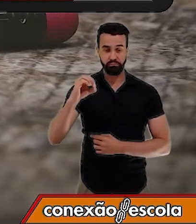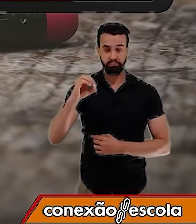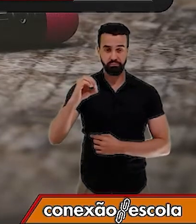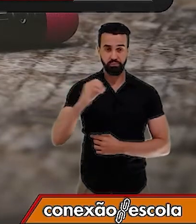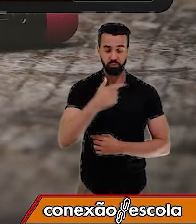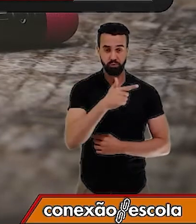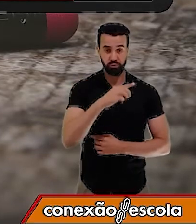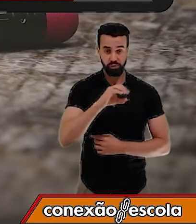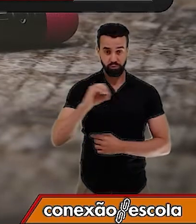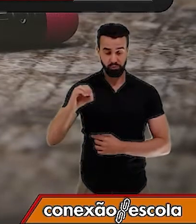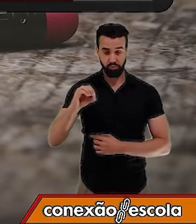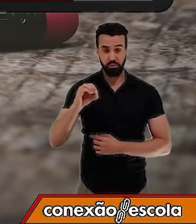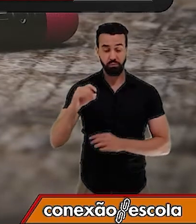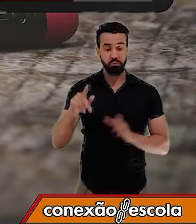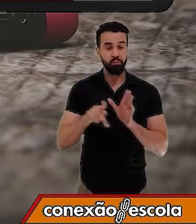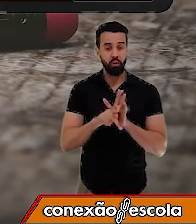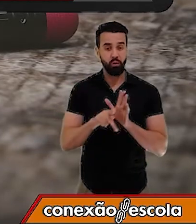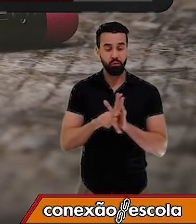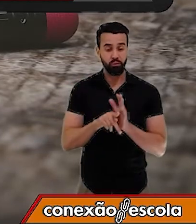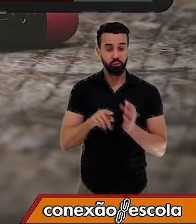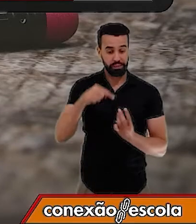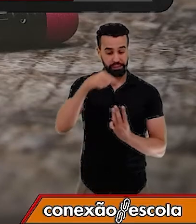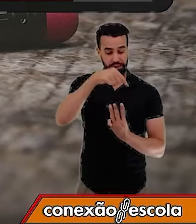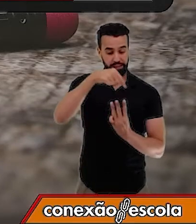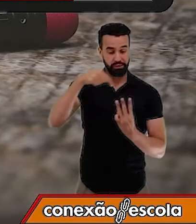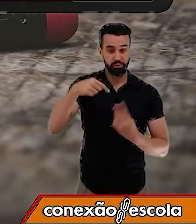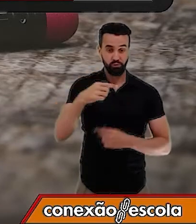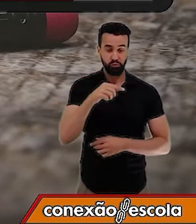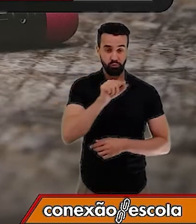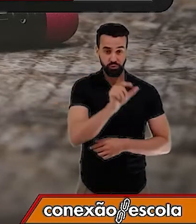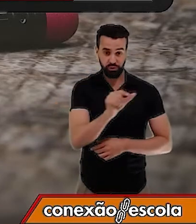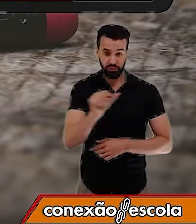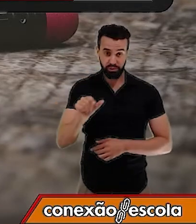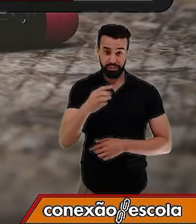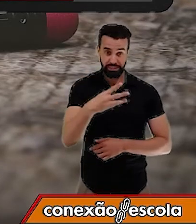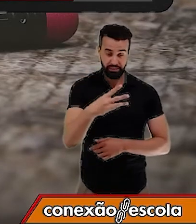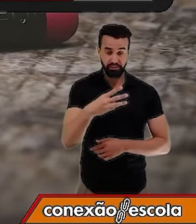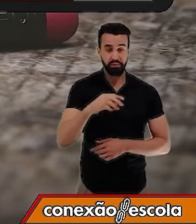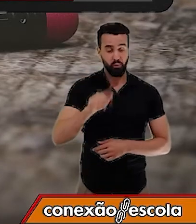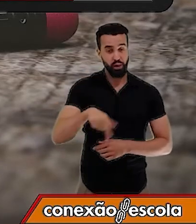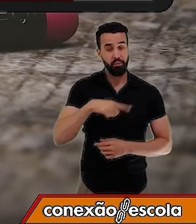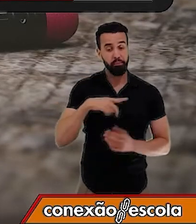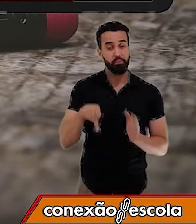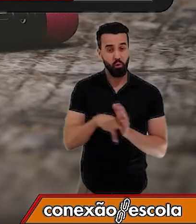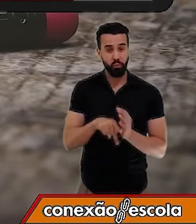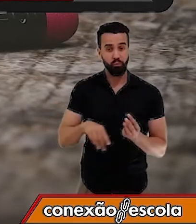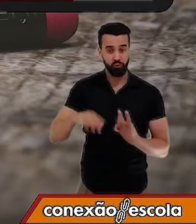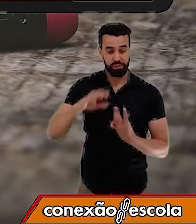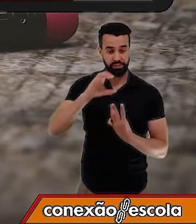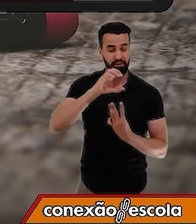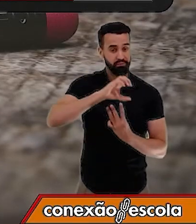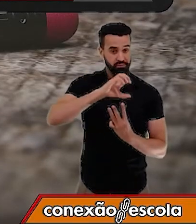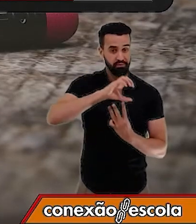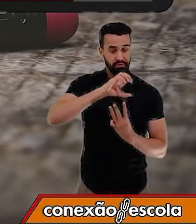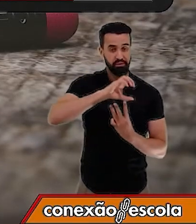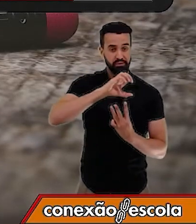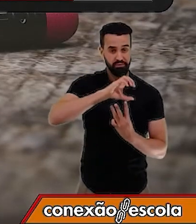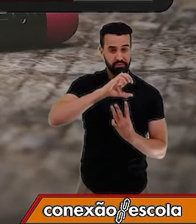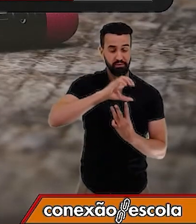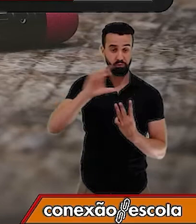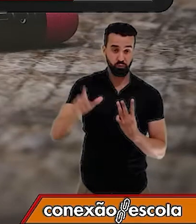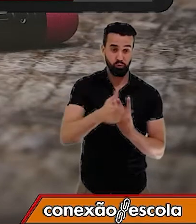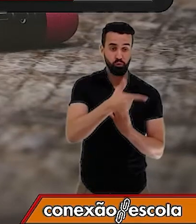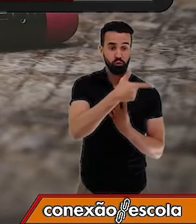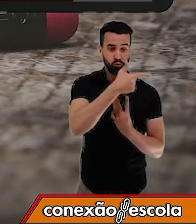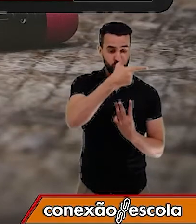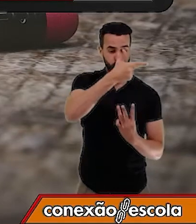ordem 200 tem 3 algarismos. Então, ele é da ordem das centenas. Eu vou colocar esse 2 lá na ordem